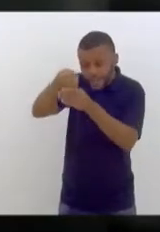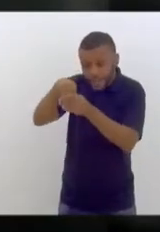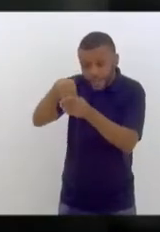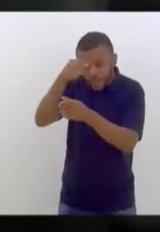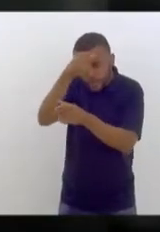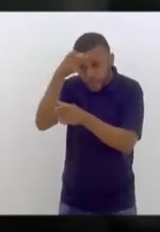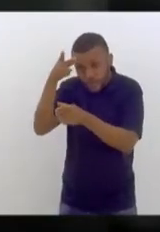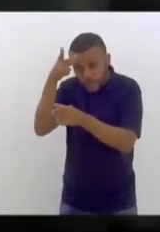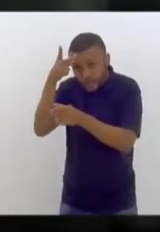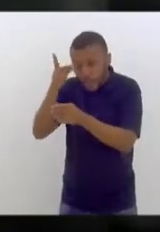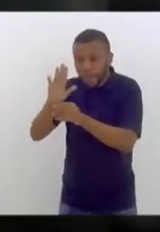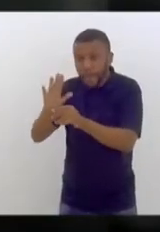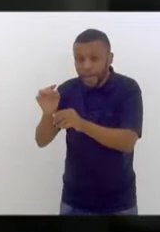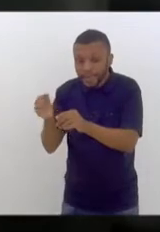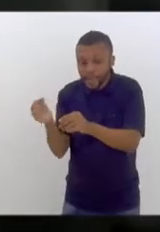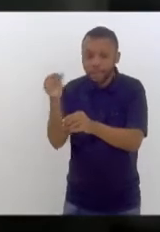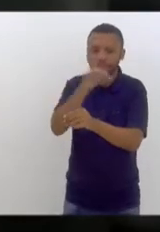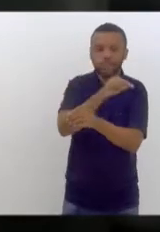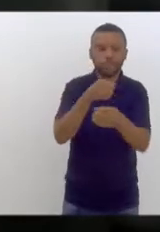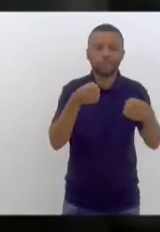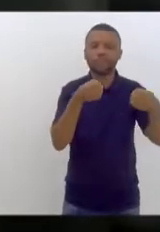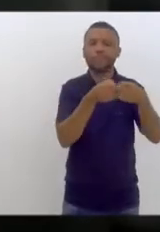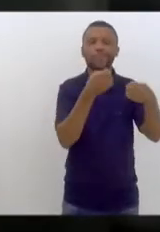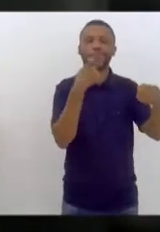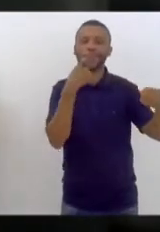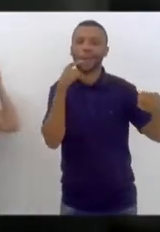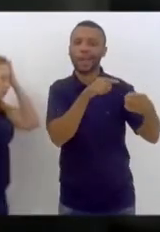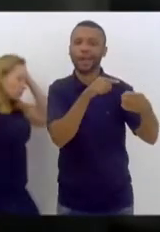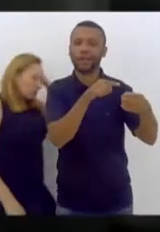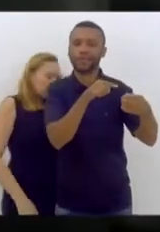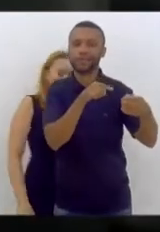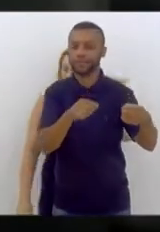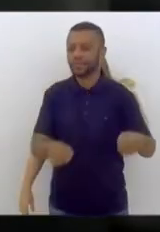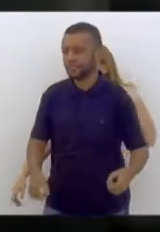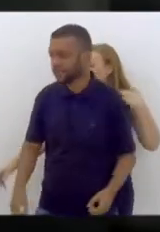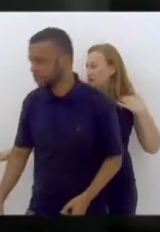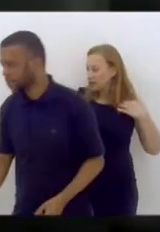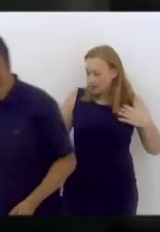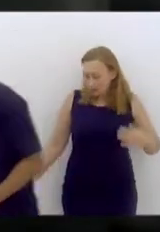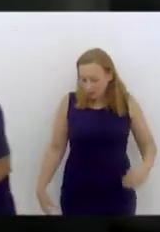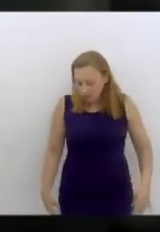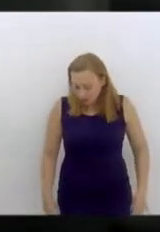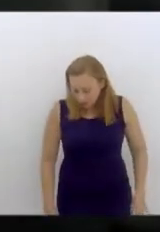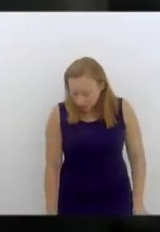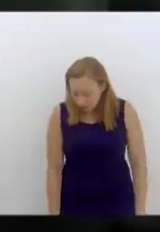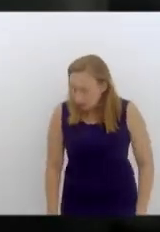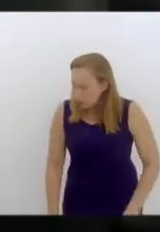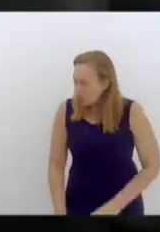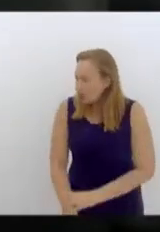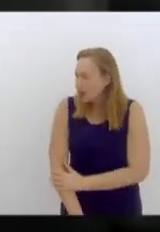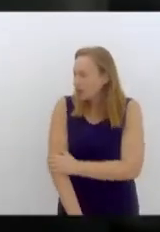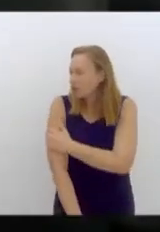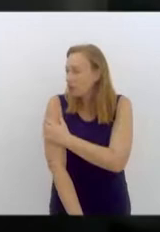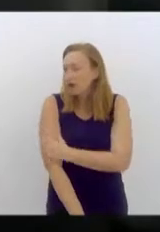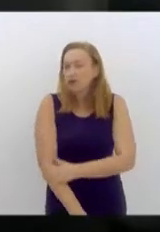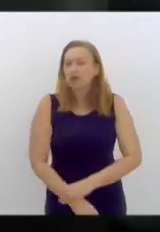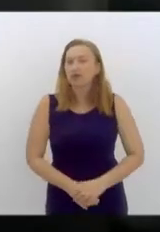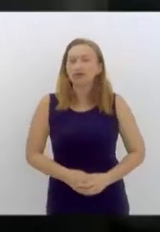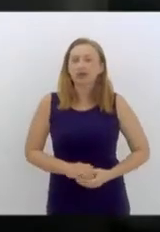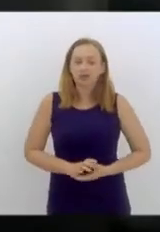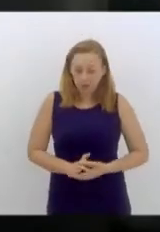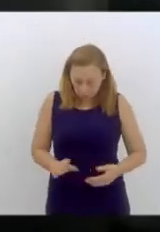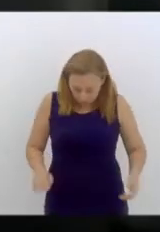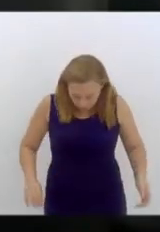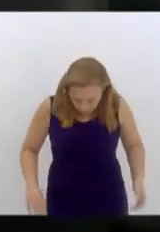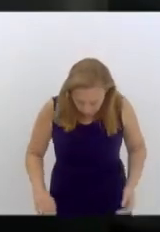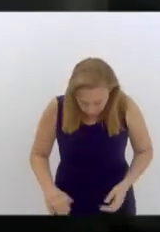município vizinho. Então, esse município ele pode nunca chegar no 100%. Então, é uma série de questões que têm que